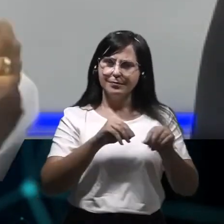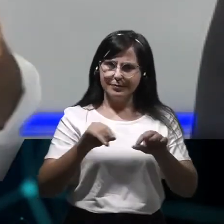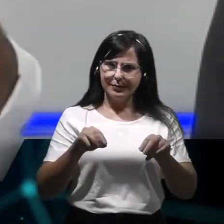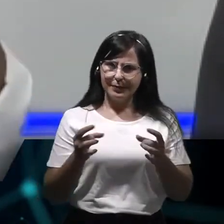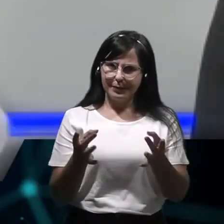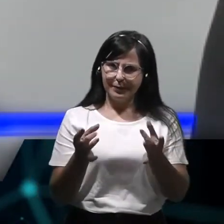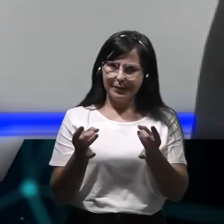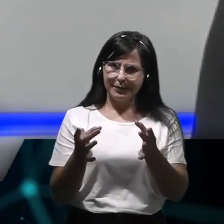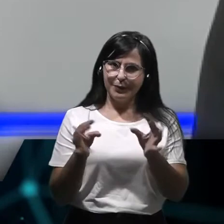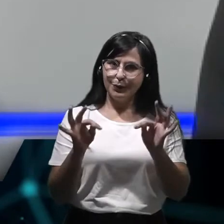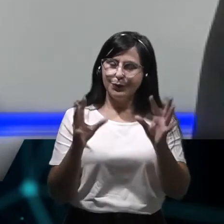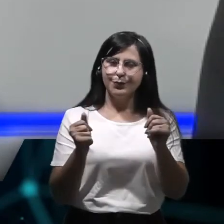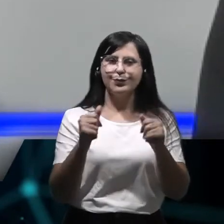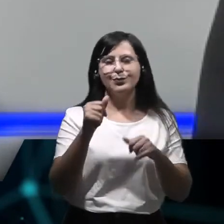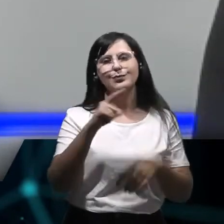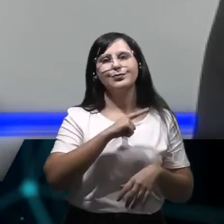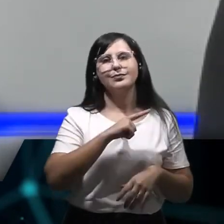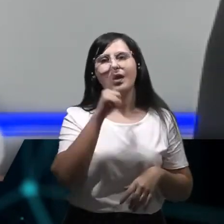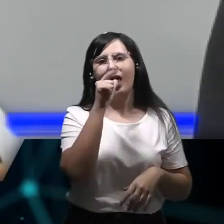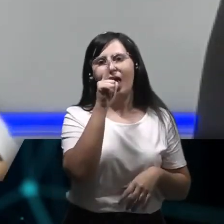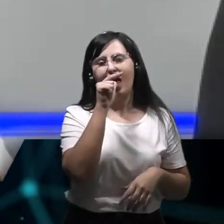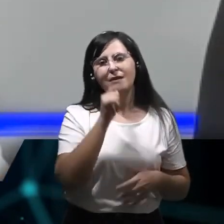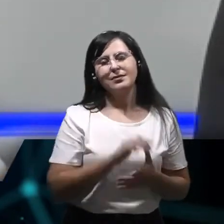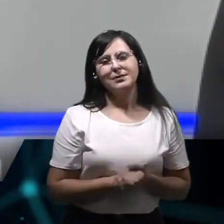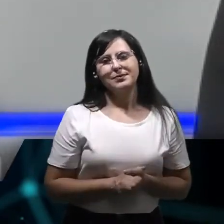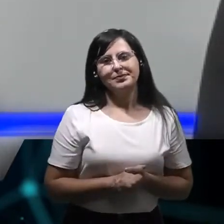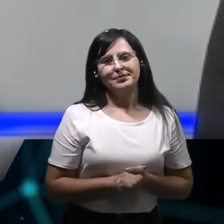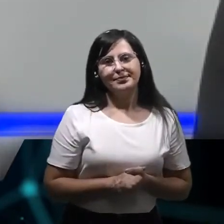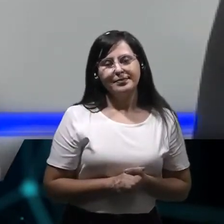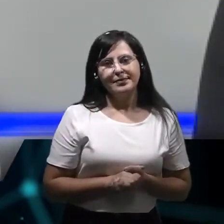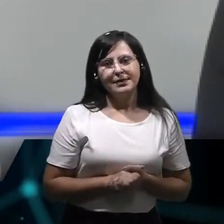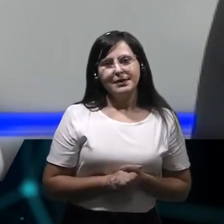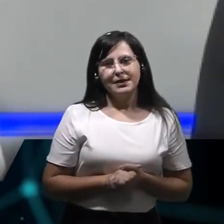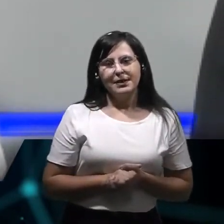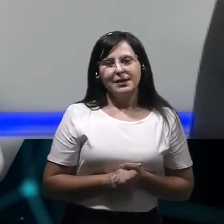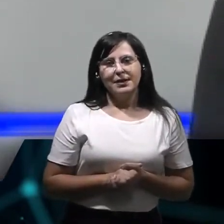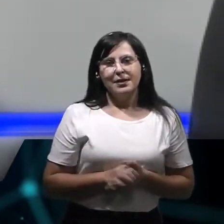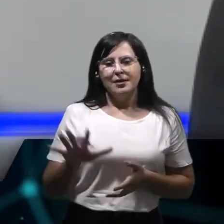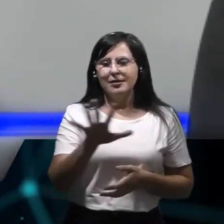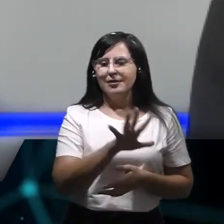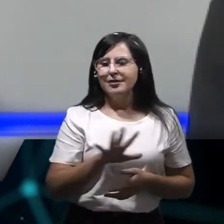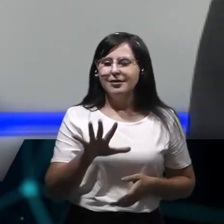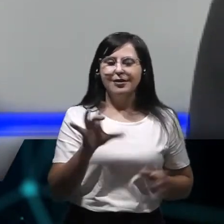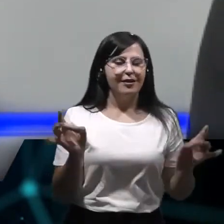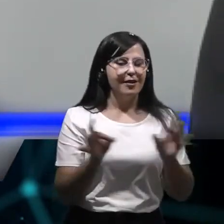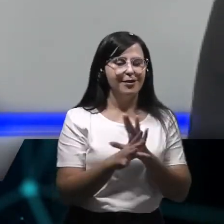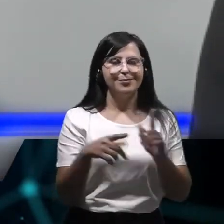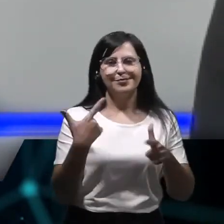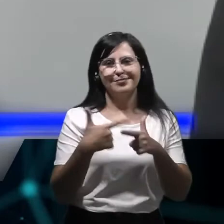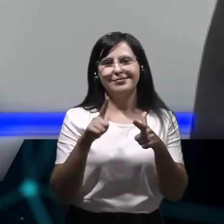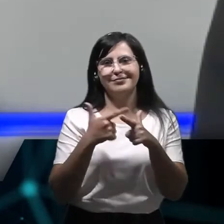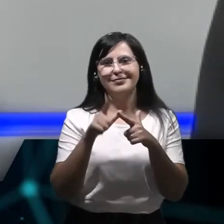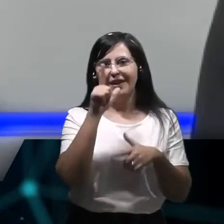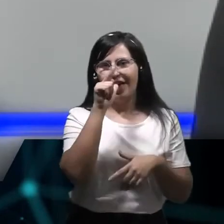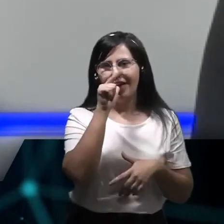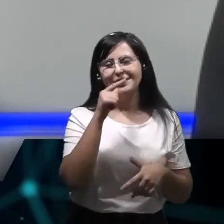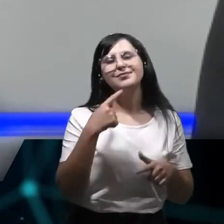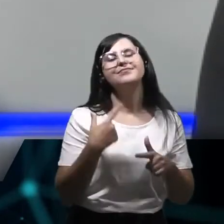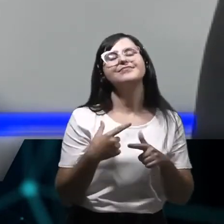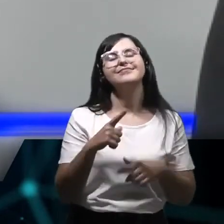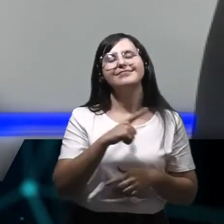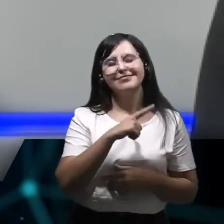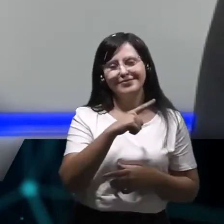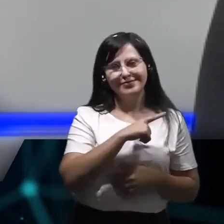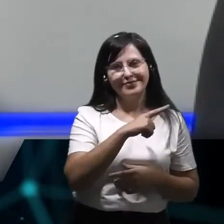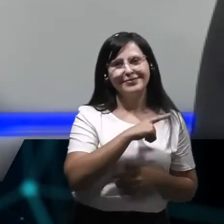vocês vão ter água direto. O problema de água dessa região acabou, porque já vão ter água lá da barragem de